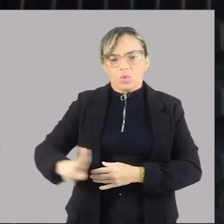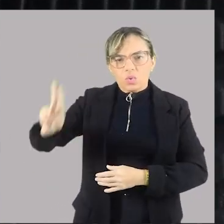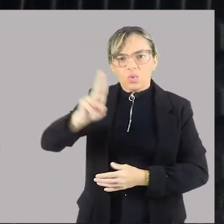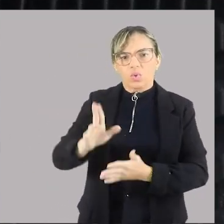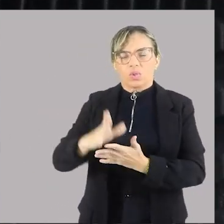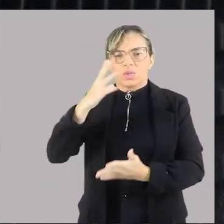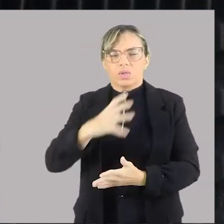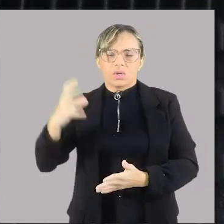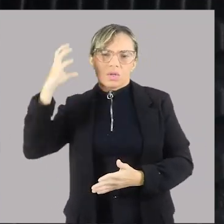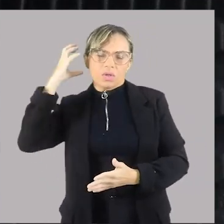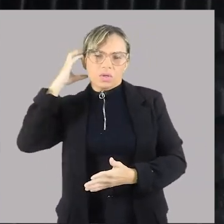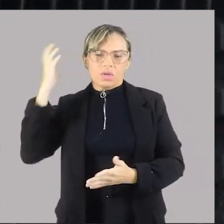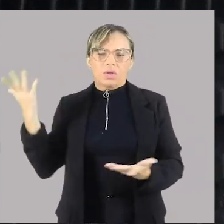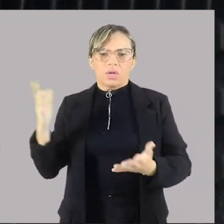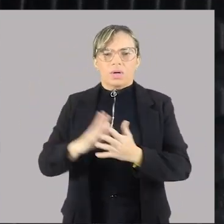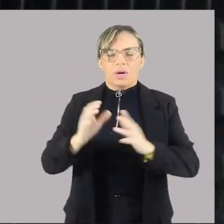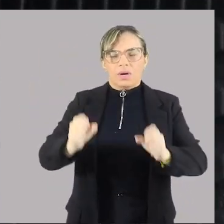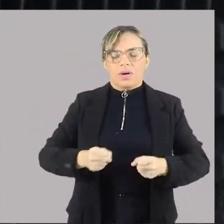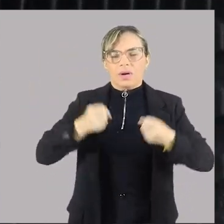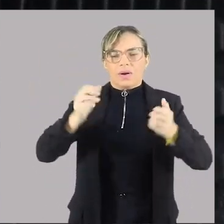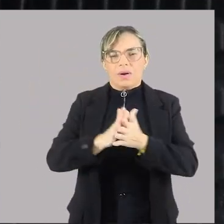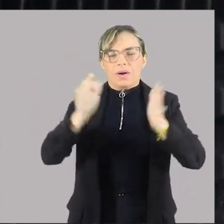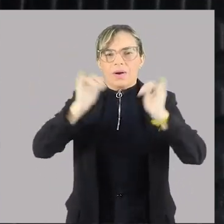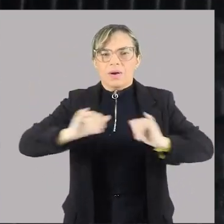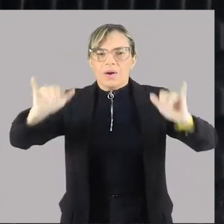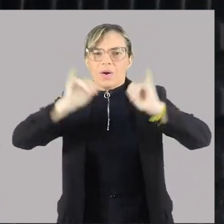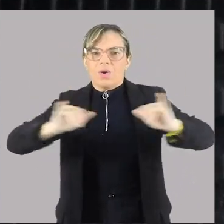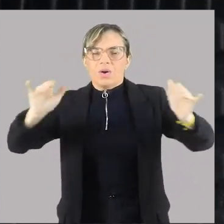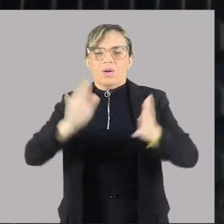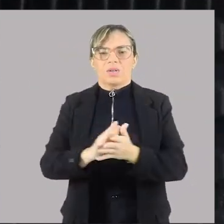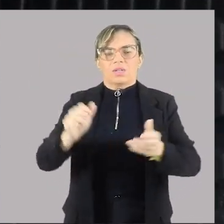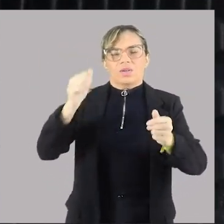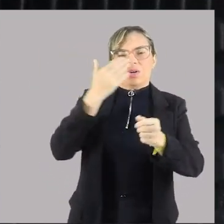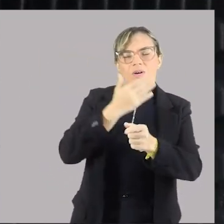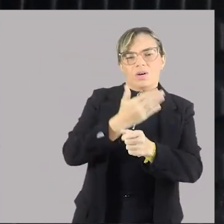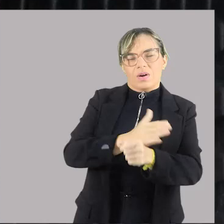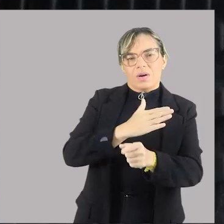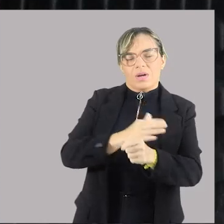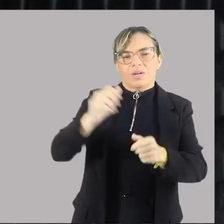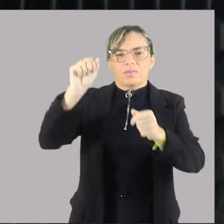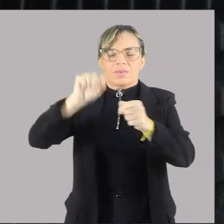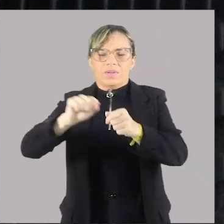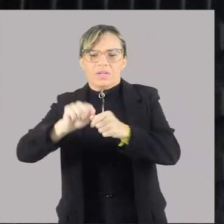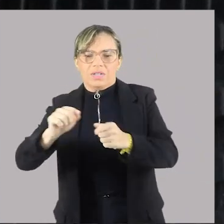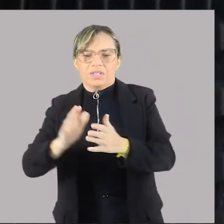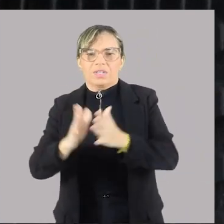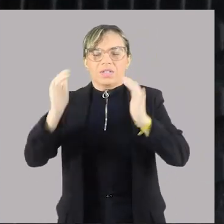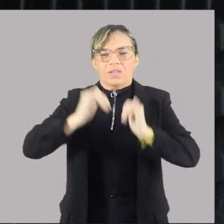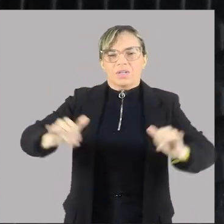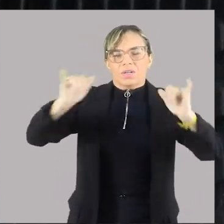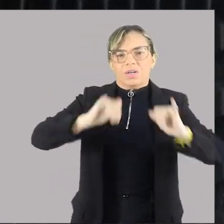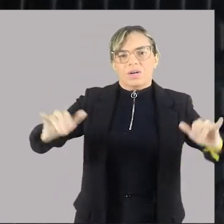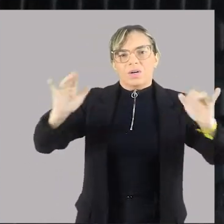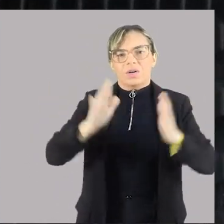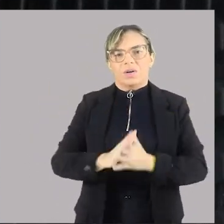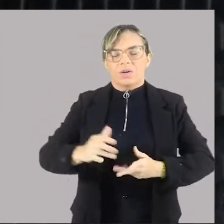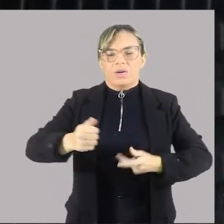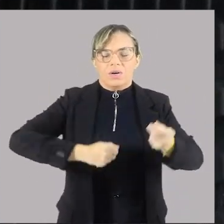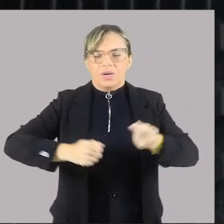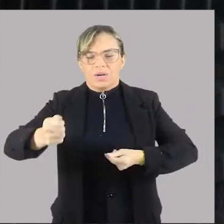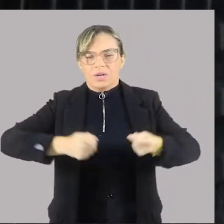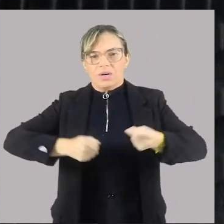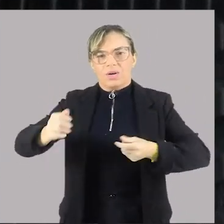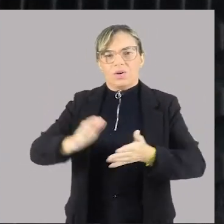rádio para poder o quê? Divulgar os seus feitos. Usa o rádio para divulgar o